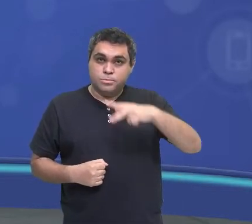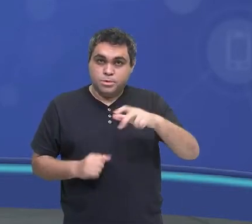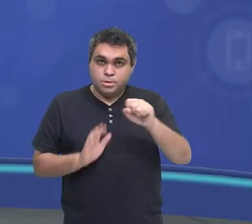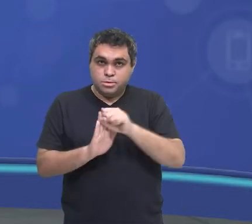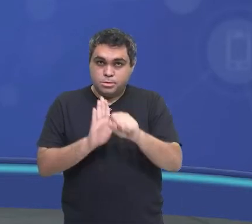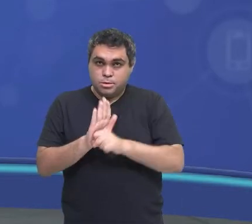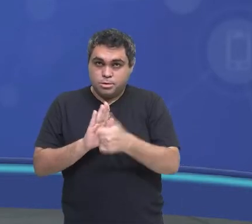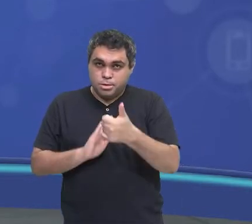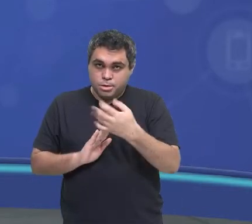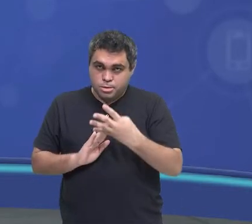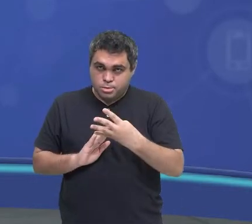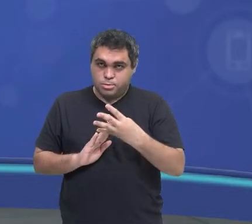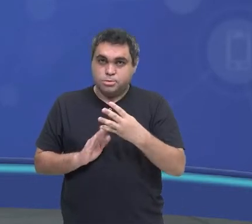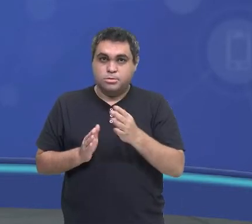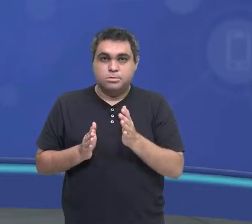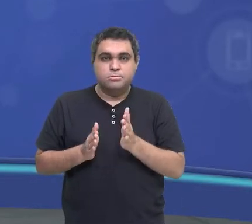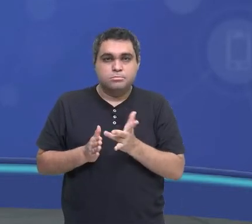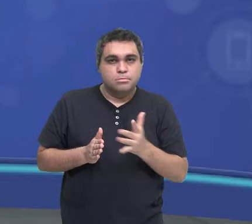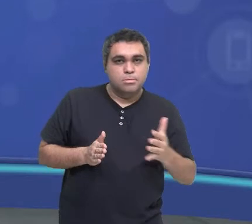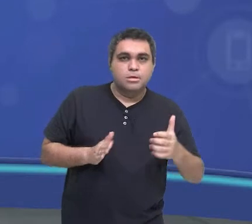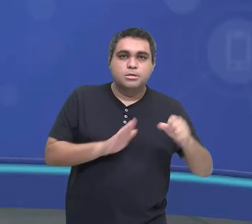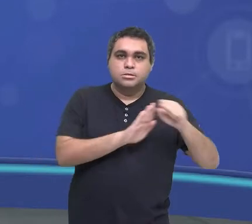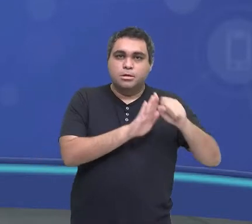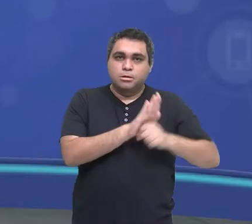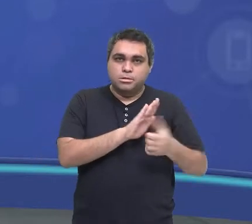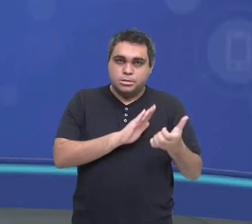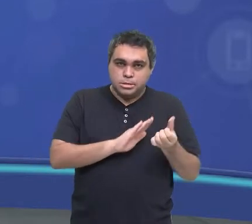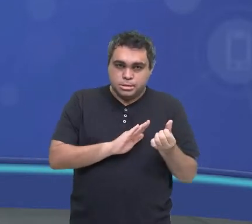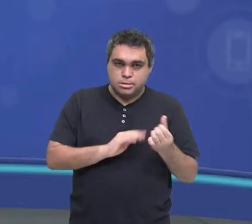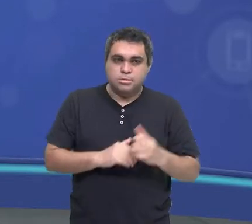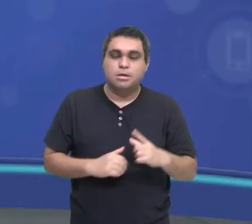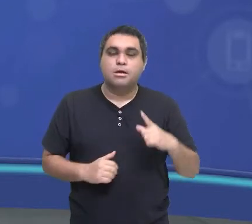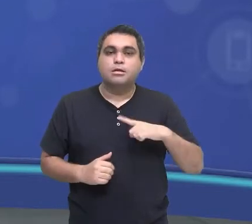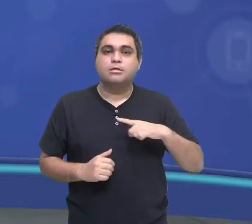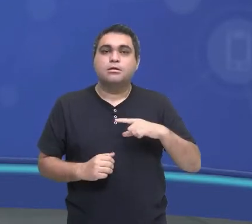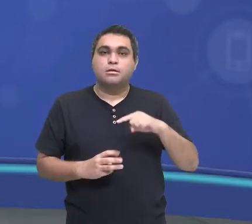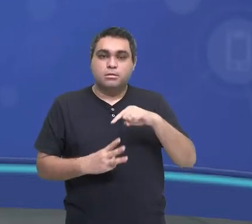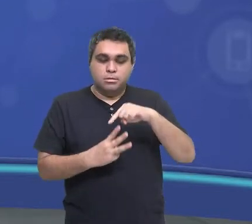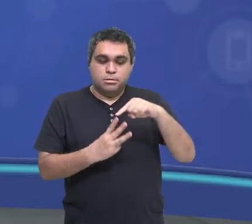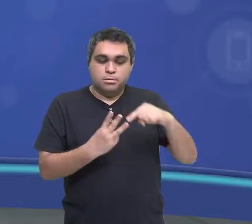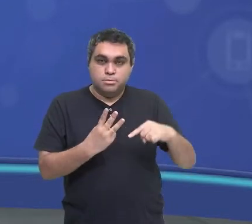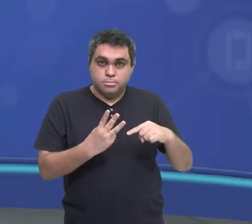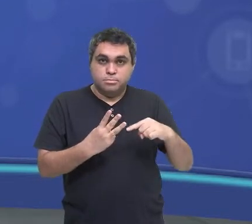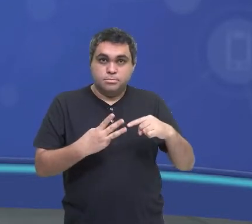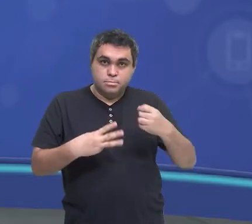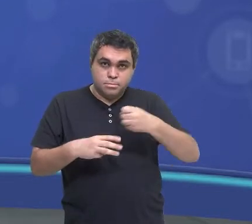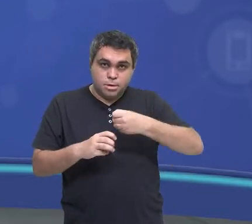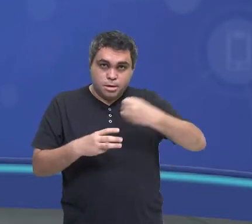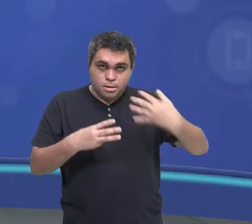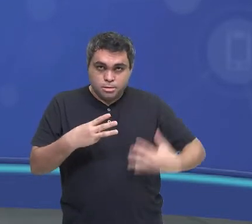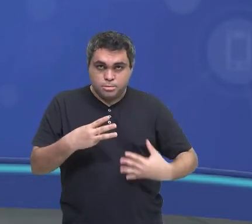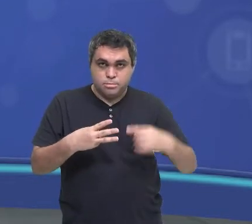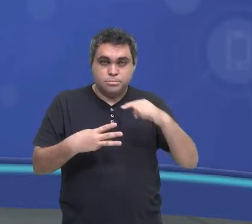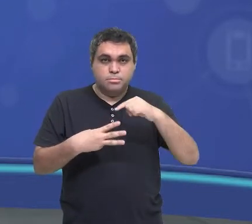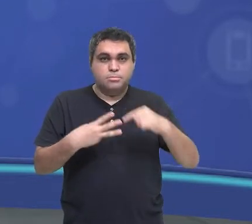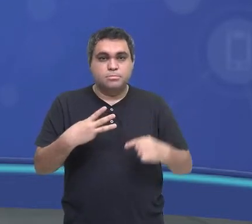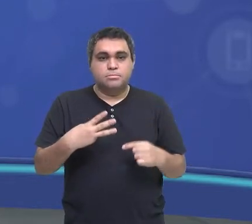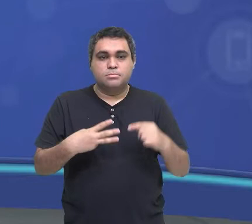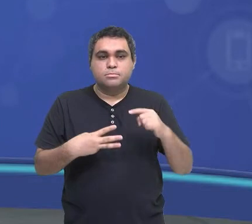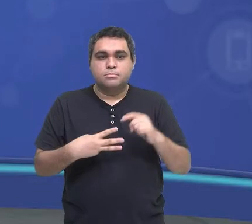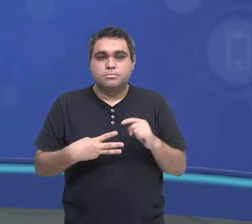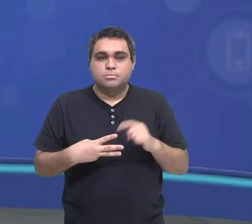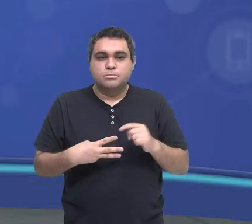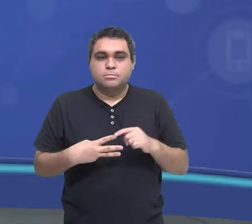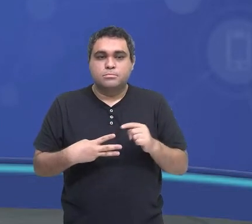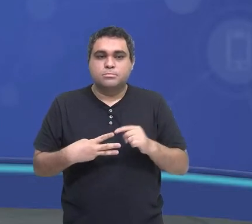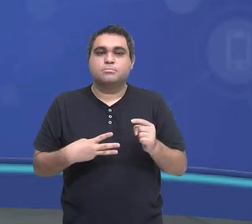início do século XVI, no período humanista, registram-se 3 tipos de proposição. Olha só, vamos falar aqui, ó. Então